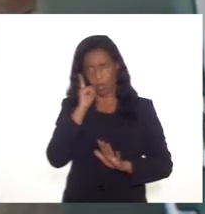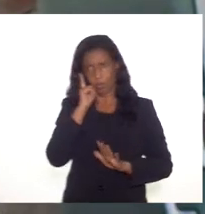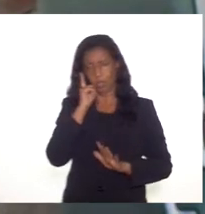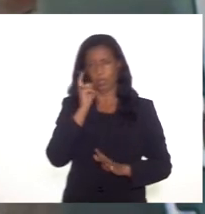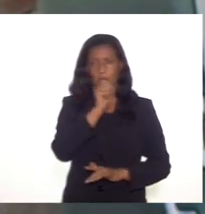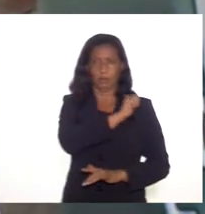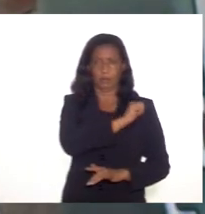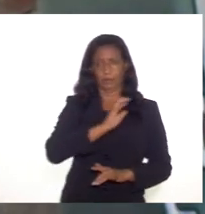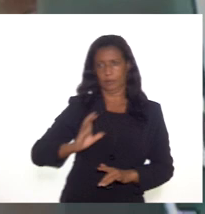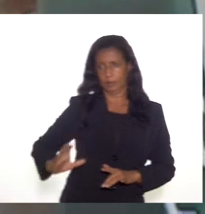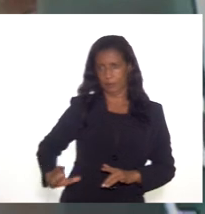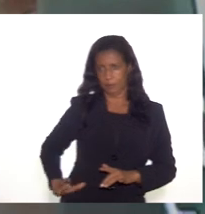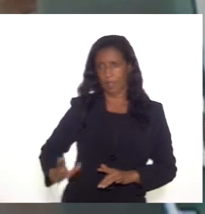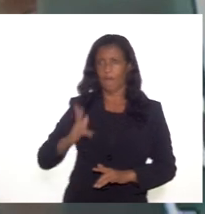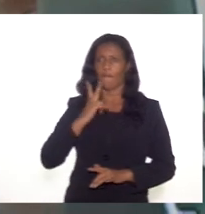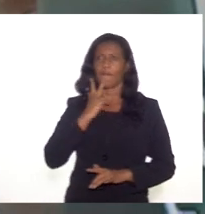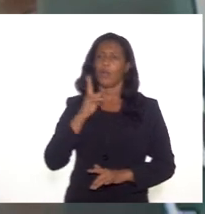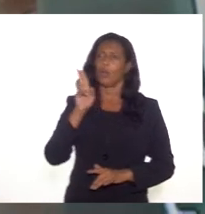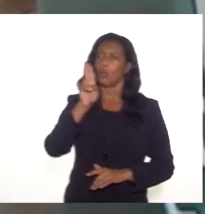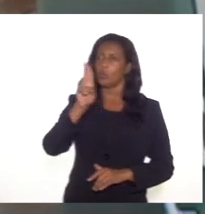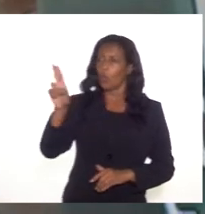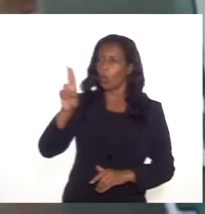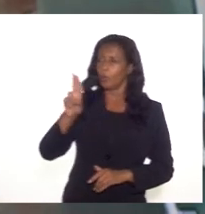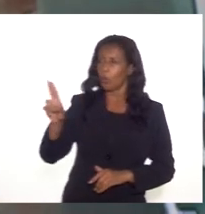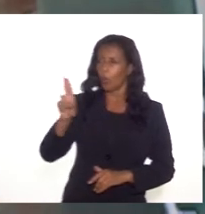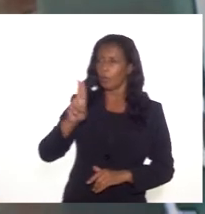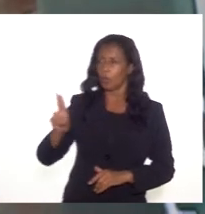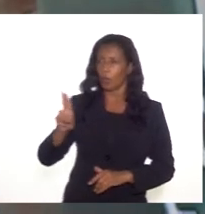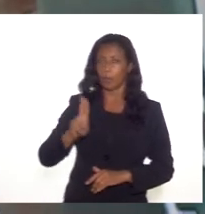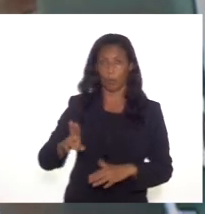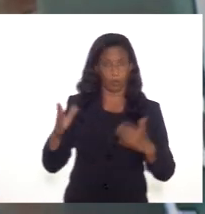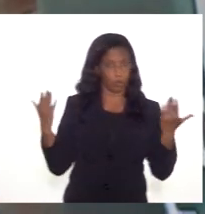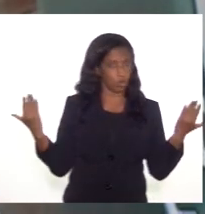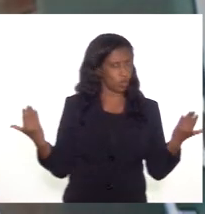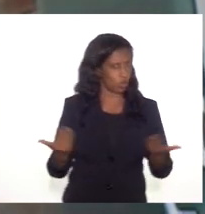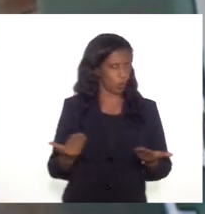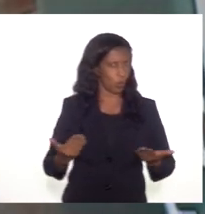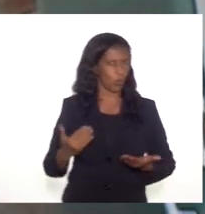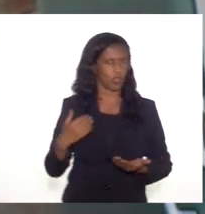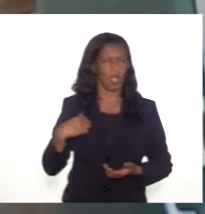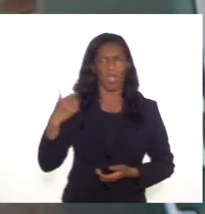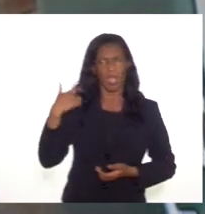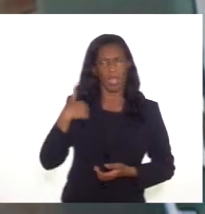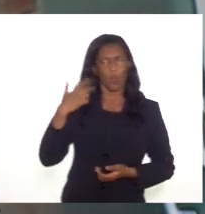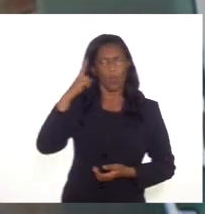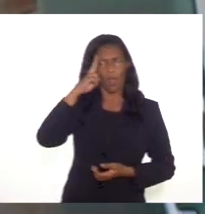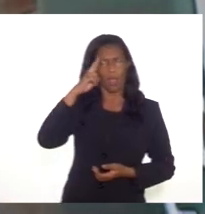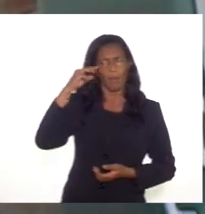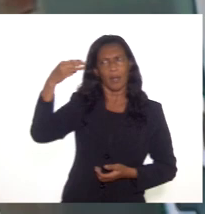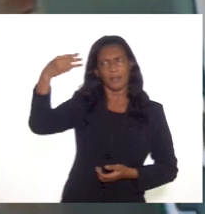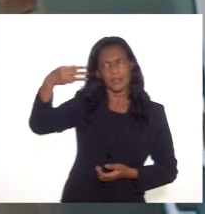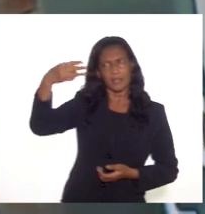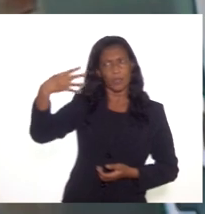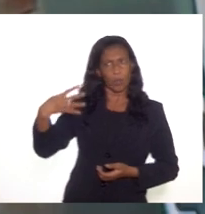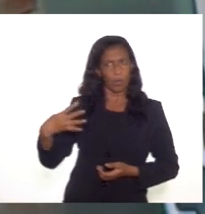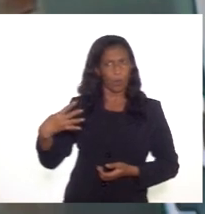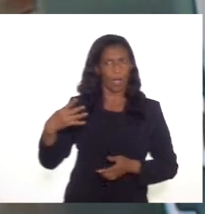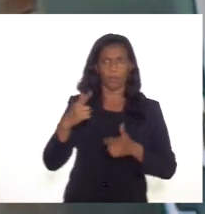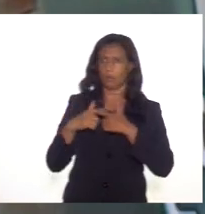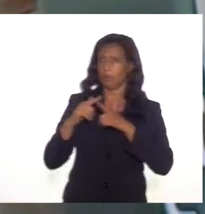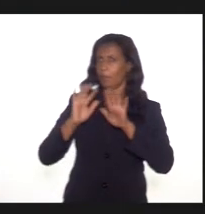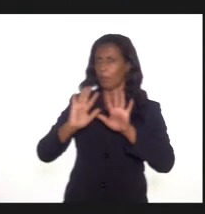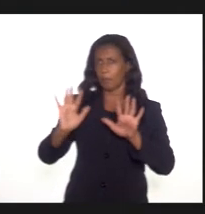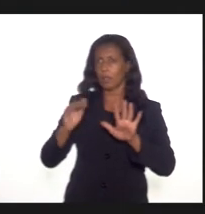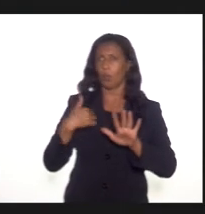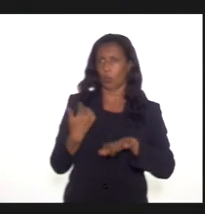dos nomes das pessoas que estariam inscritas para debater a matéria no dia seguinte, eu era a terceira ou a quarta, mas não tem problema nenhum, eu aguardo, sem